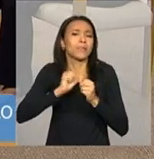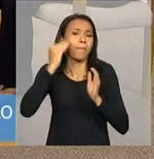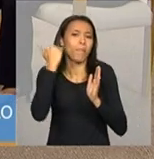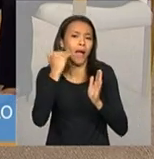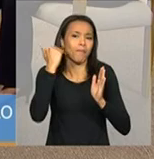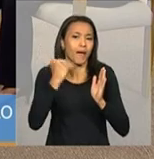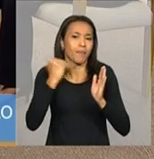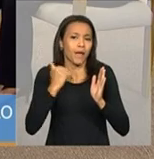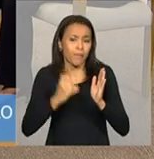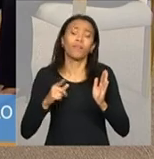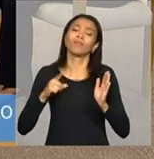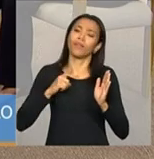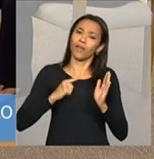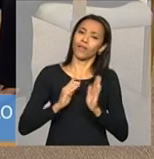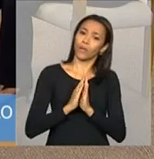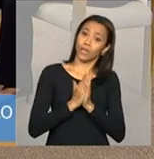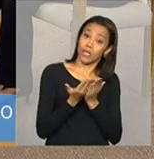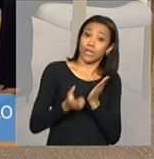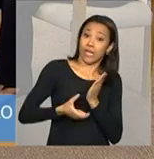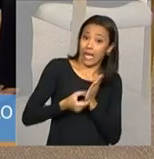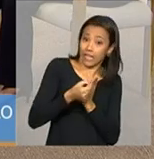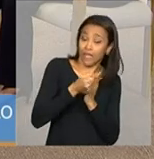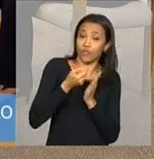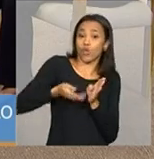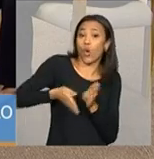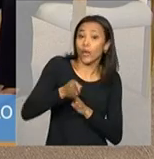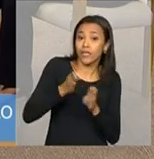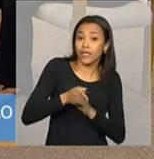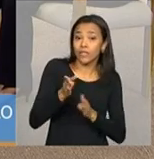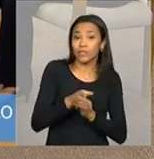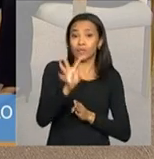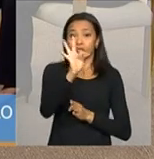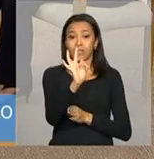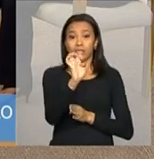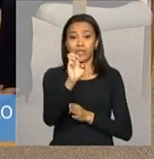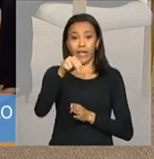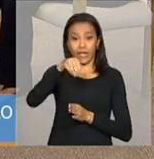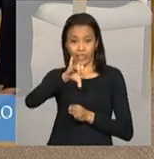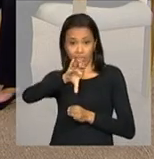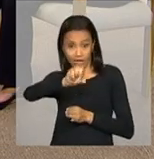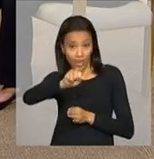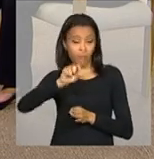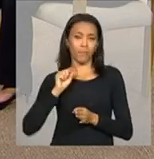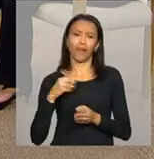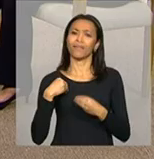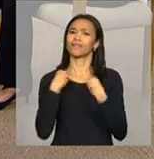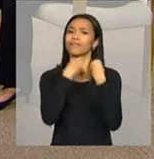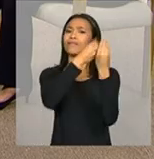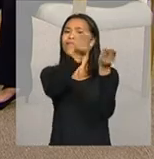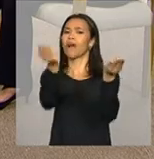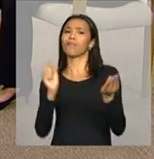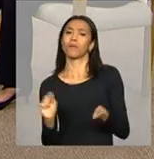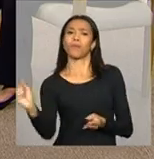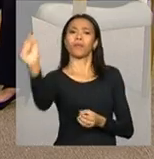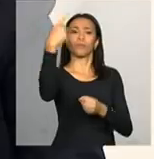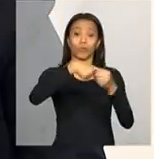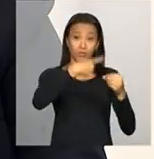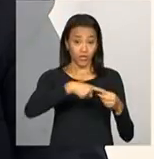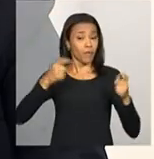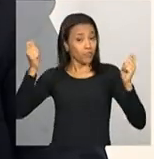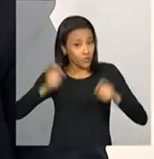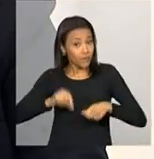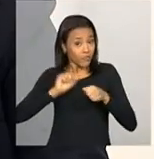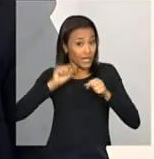um caderno de orientações técnicas aos municípios para que possam executar essas ações. E